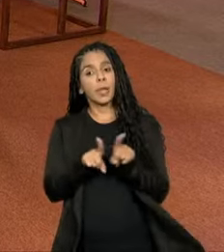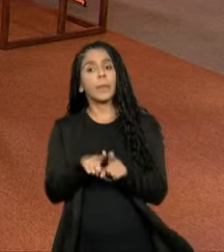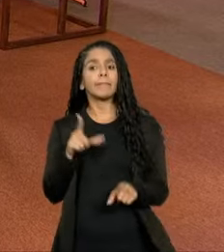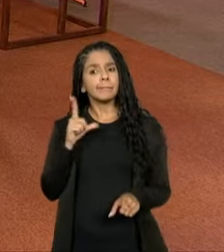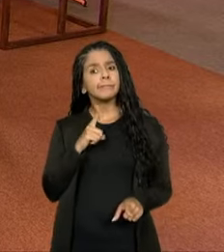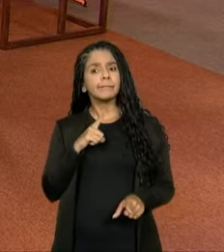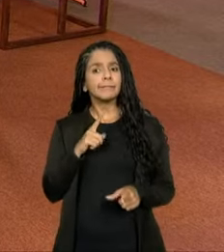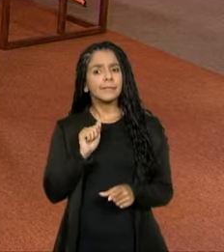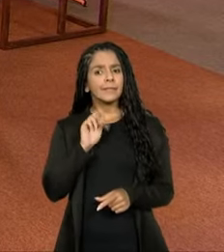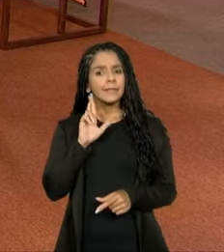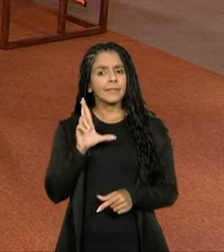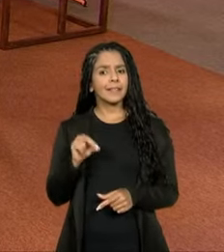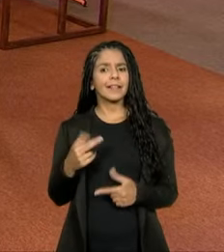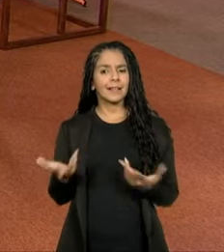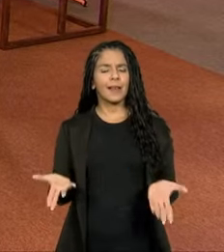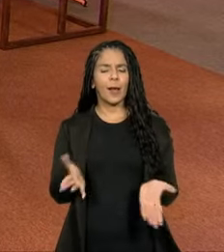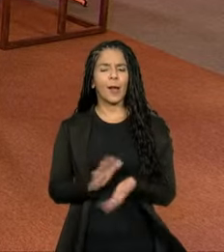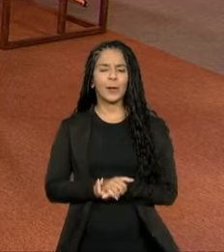Tem. Claro.